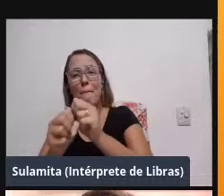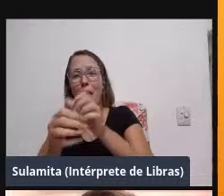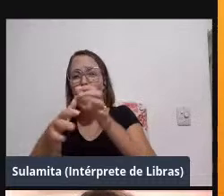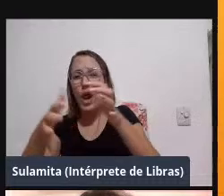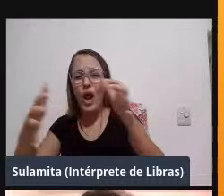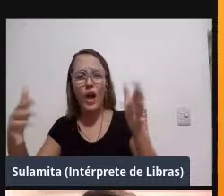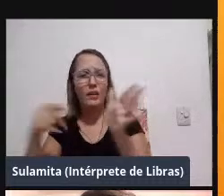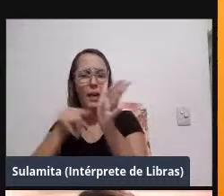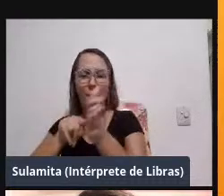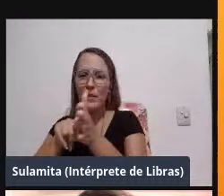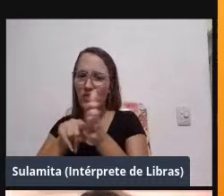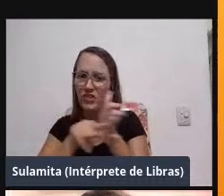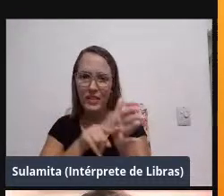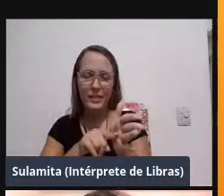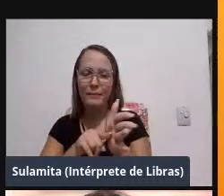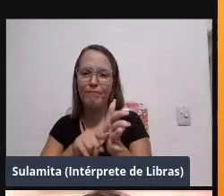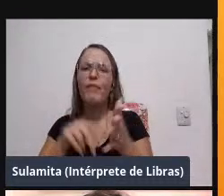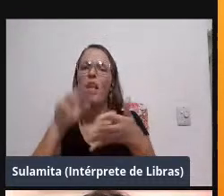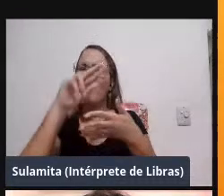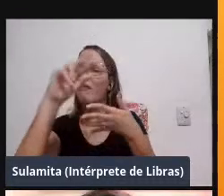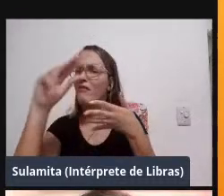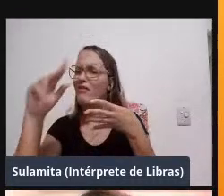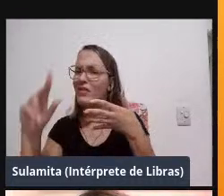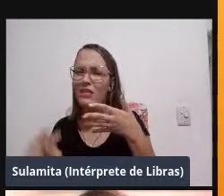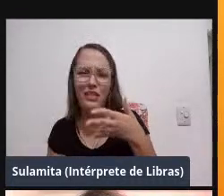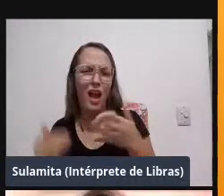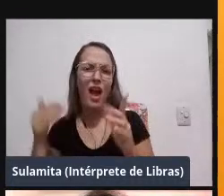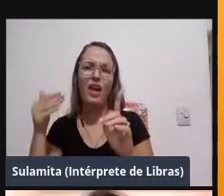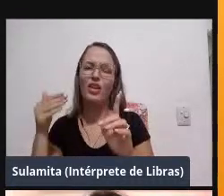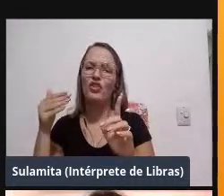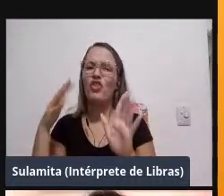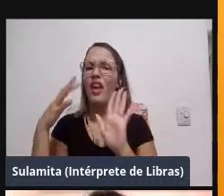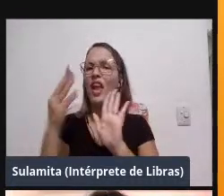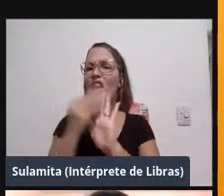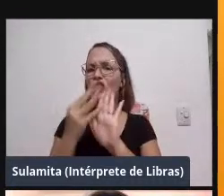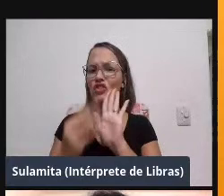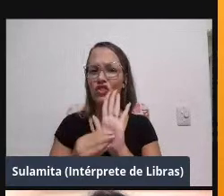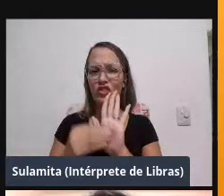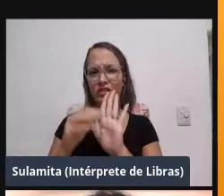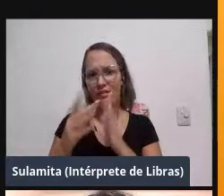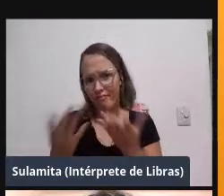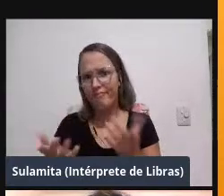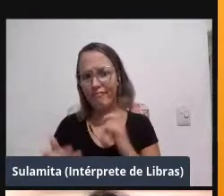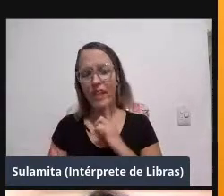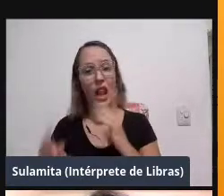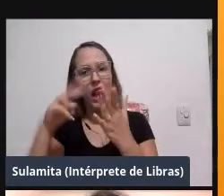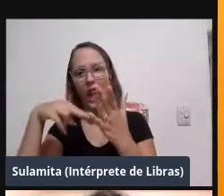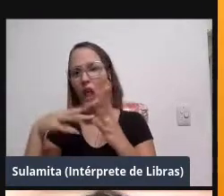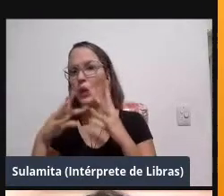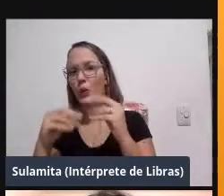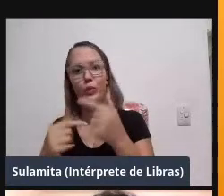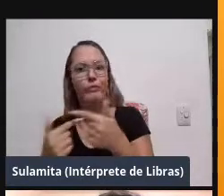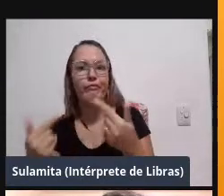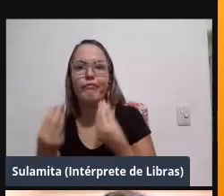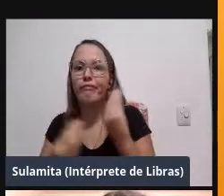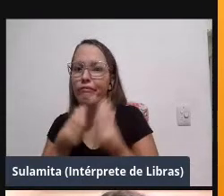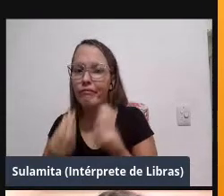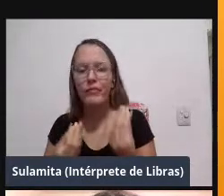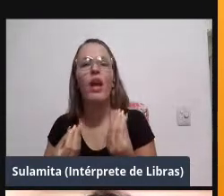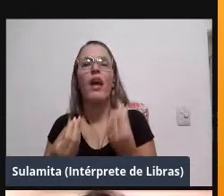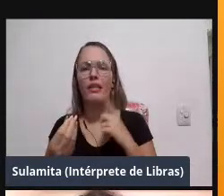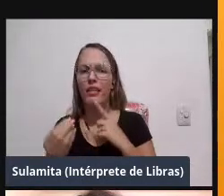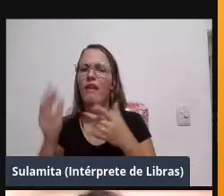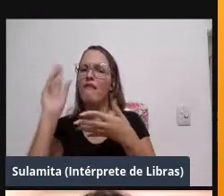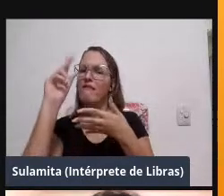de fontes, né? Eu botei aqui vários exemplos, não vou ler tudo por causa do tempo. Uma variedade de experiências relacionando pessoas negras ou